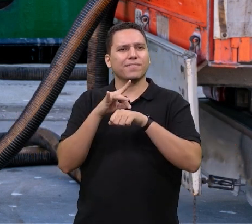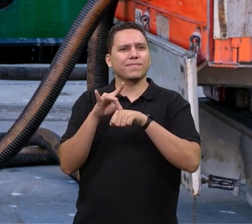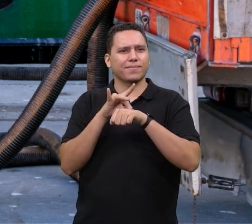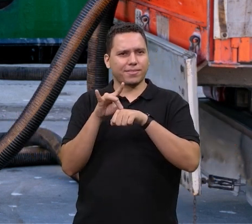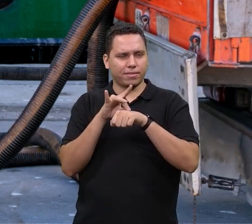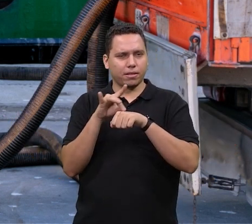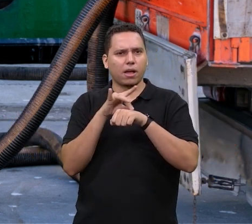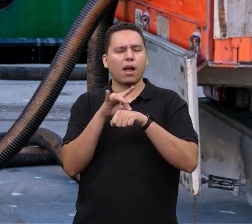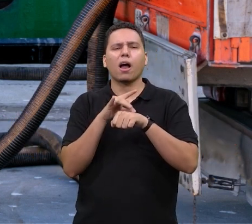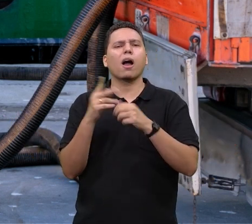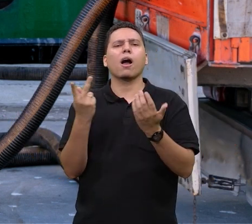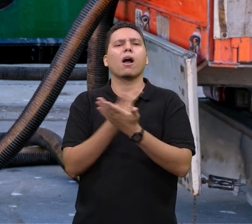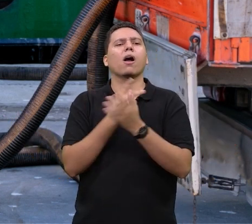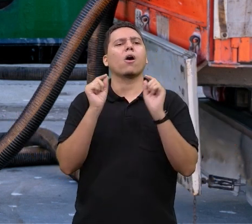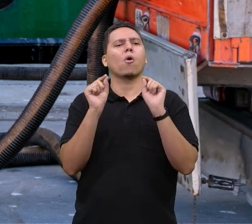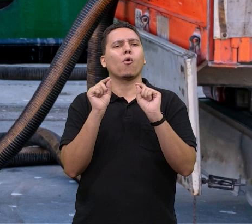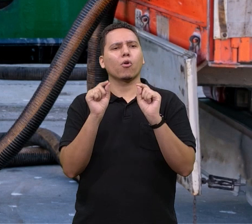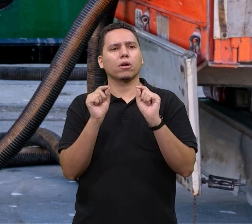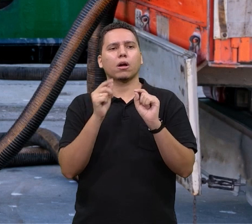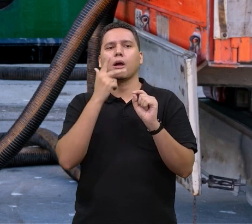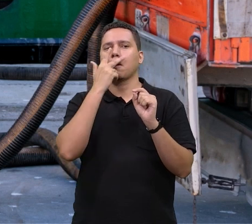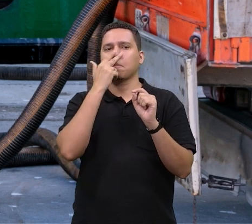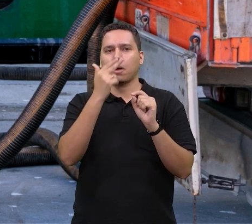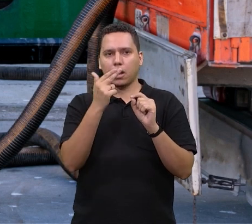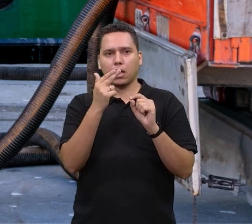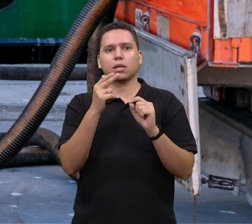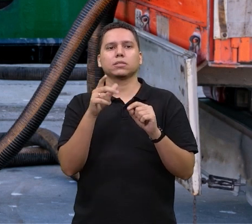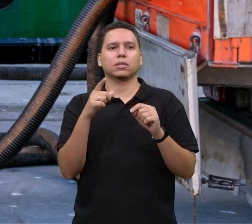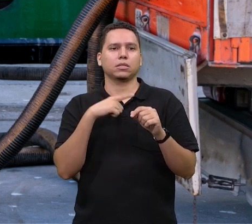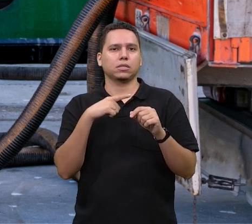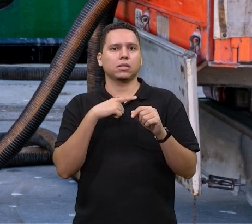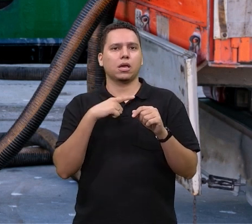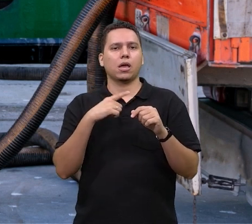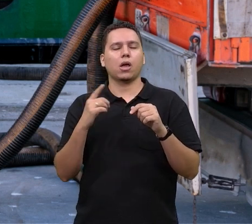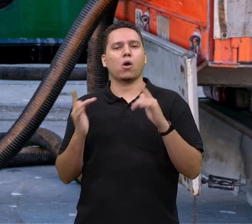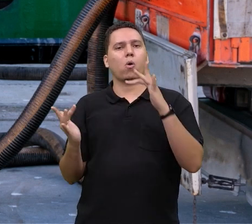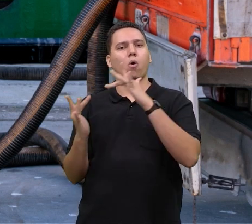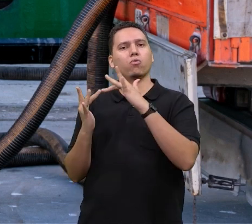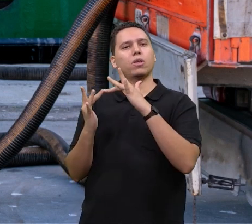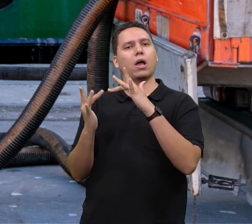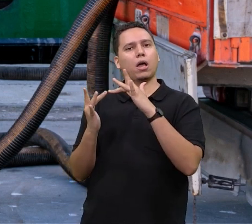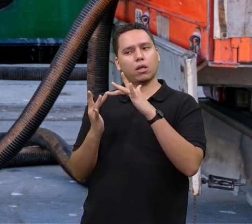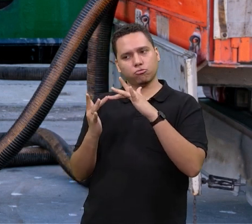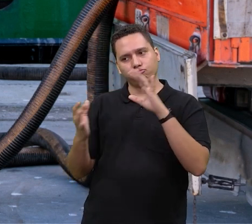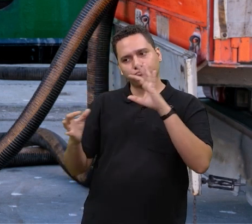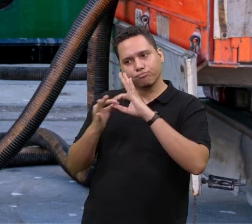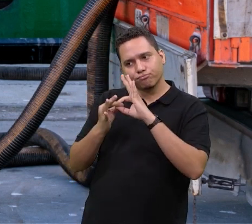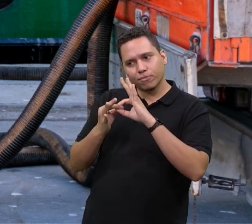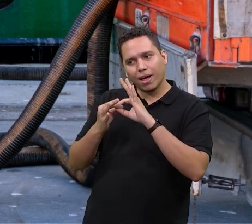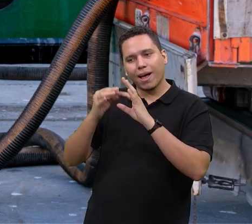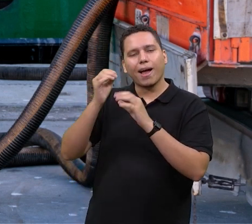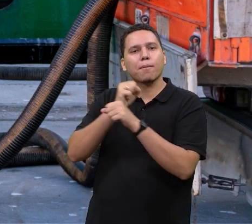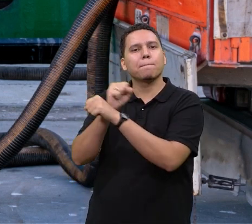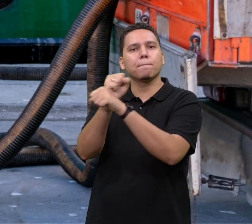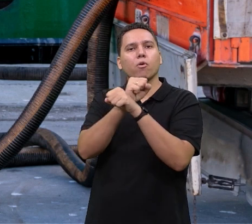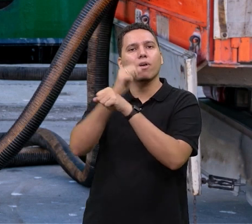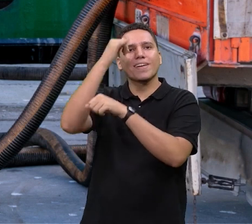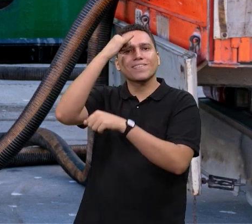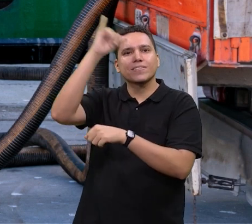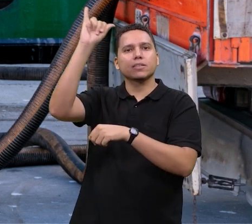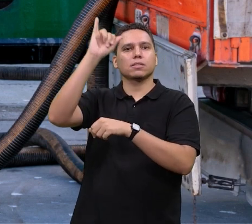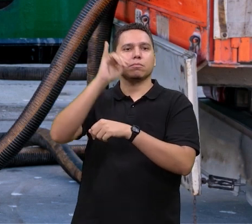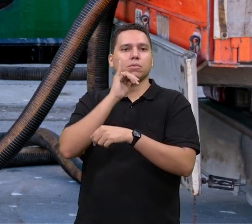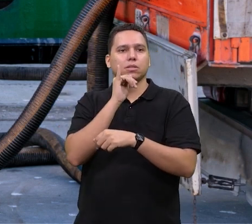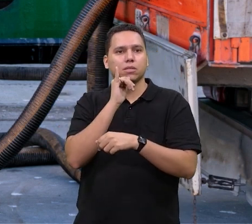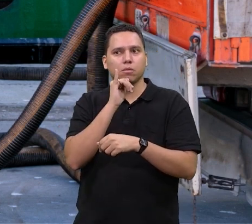caso, o container acabe ficando ligado à terra, sendo aterrado. E aí não acumula carga e não há descarga elétrica entre eles. Isso é importante não esquecer, tá certo?